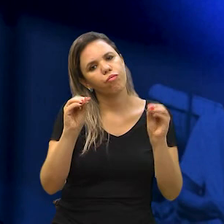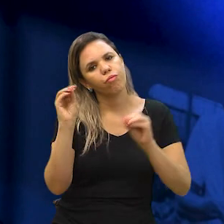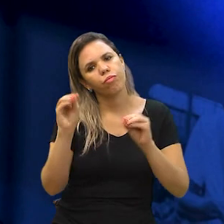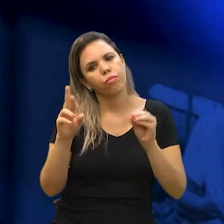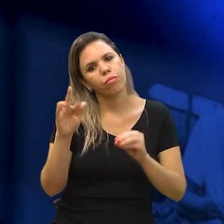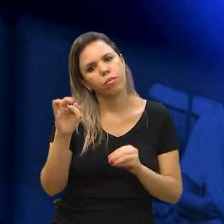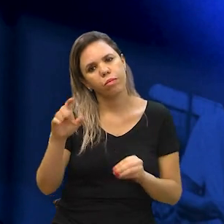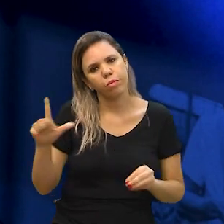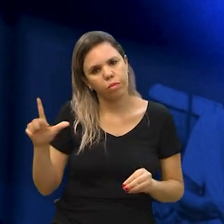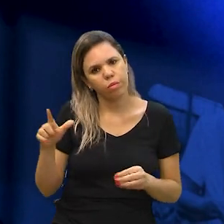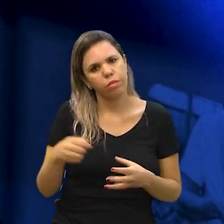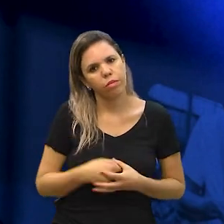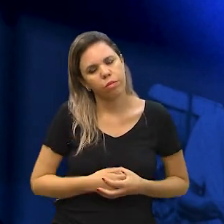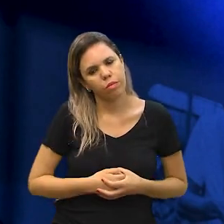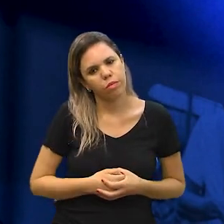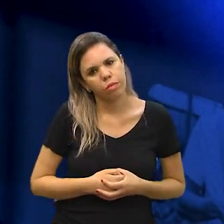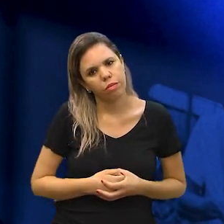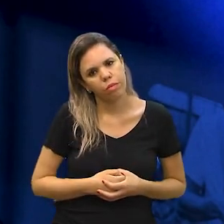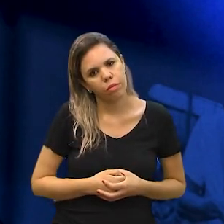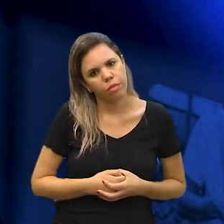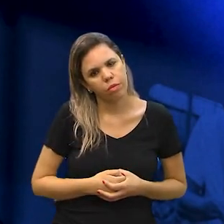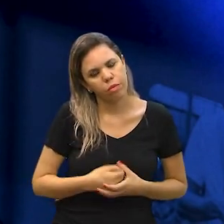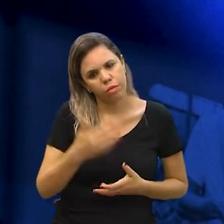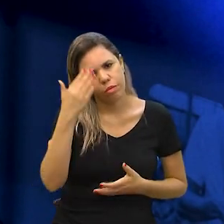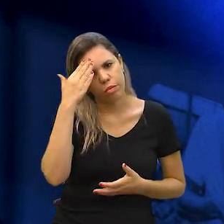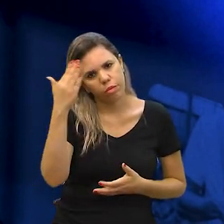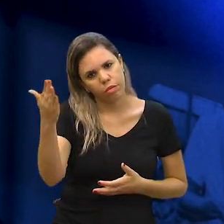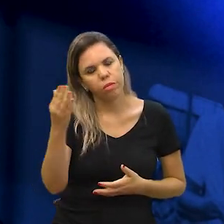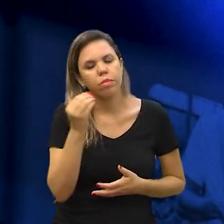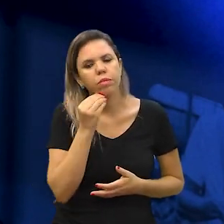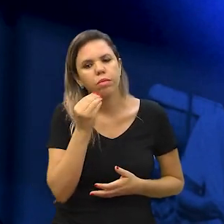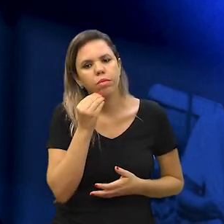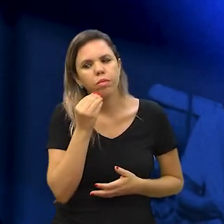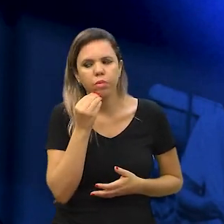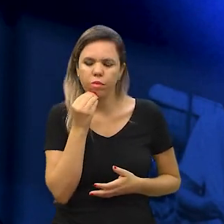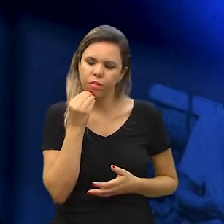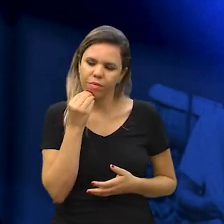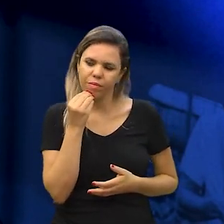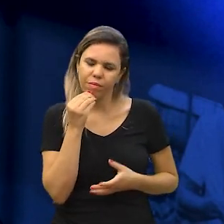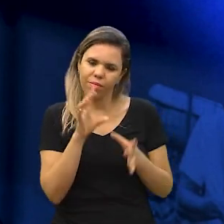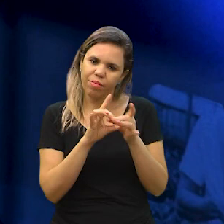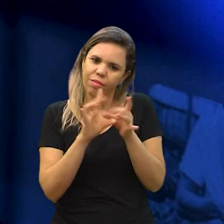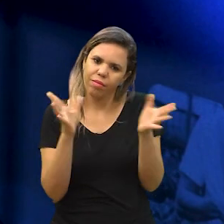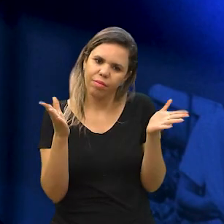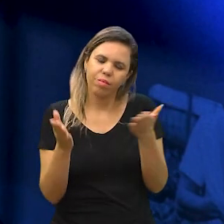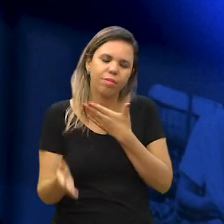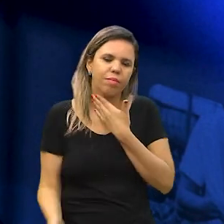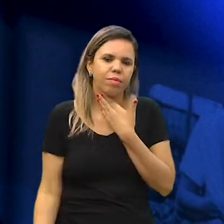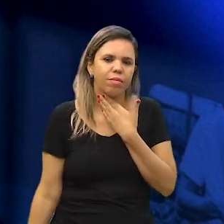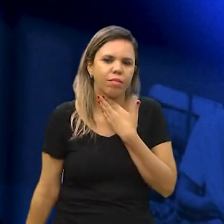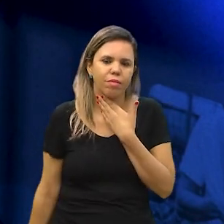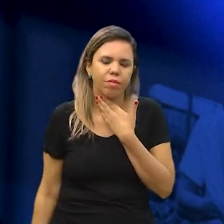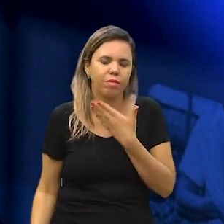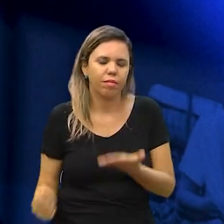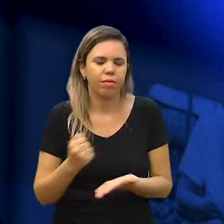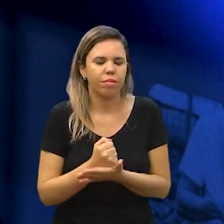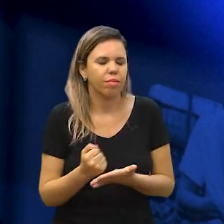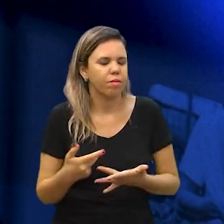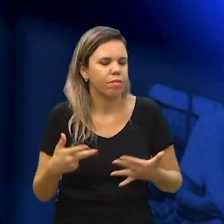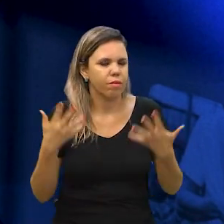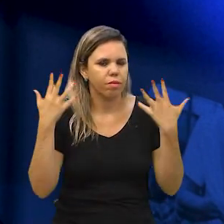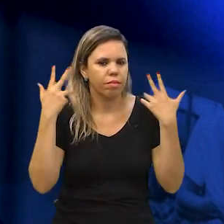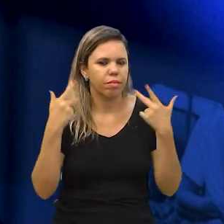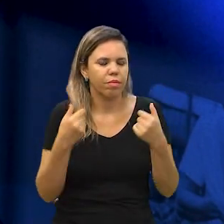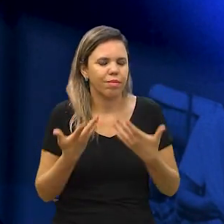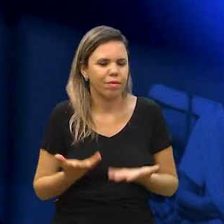um beijo para o Rafael. Pode deixar, sem dúvida. Muito obrigado aí pelo espaço e também fico super à disposição para a gente conversar de contratos, de